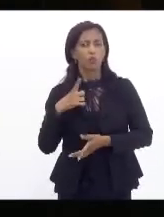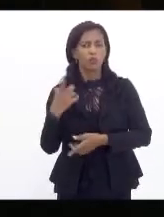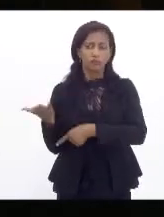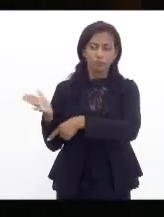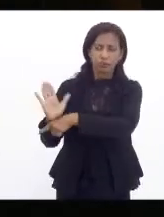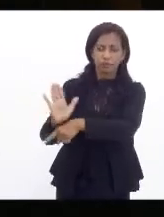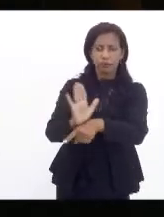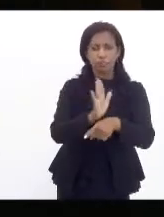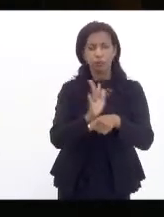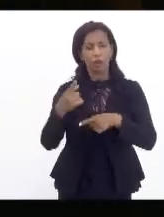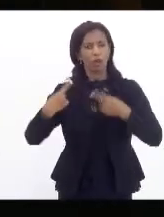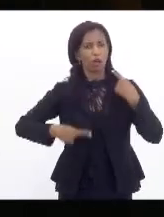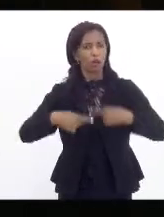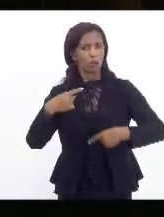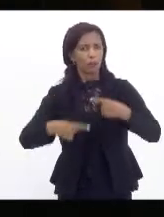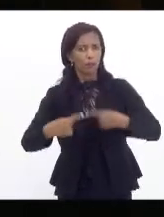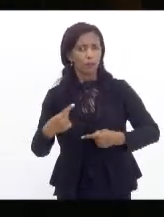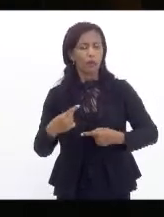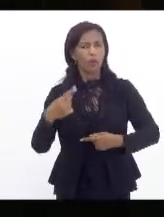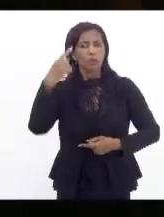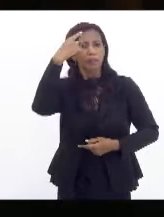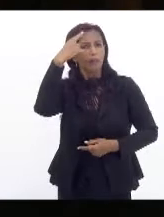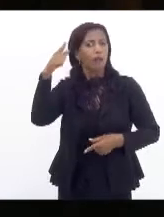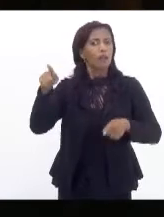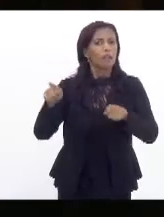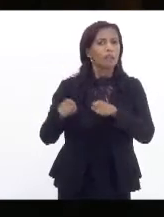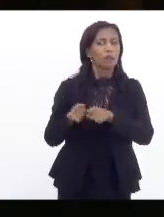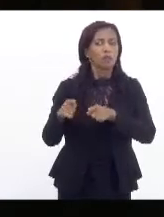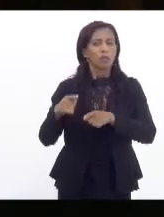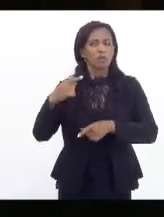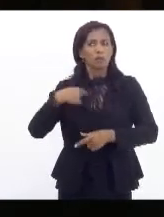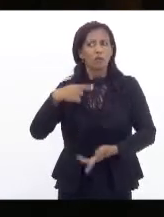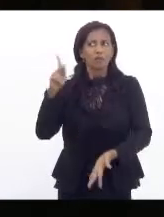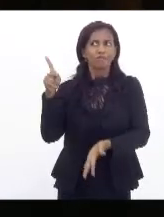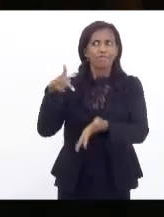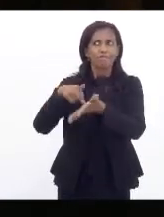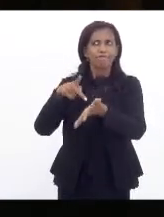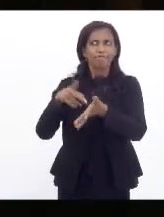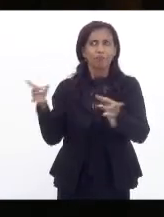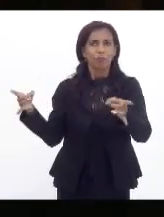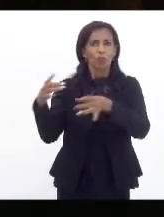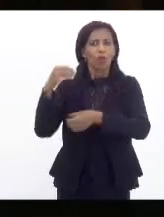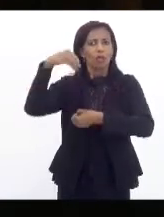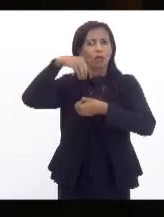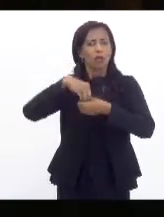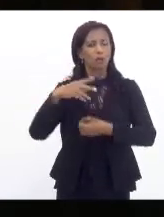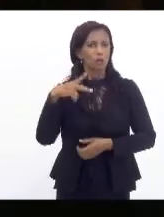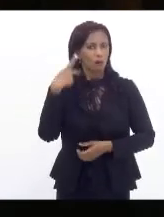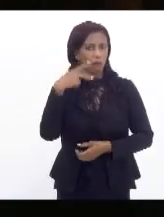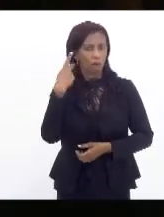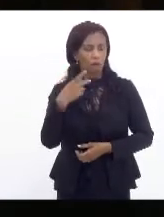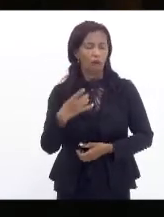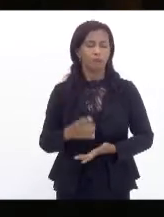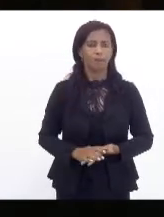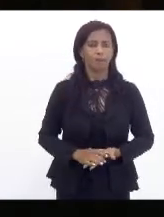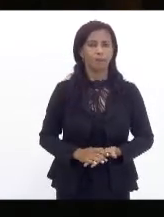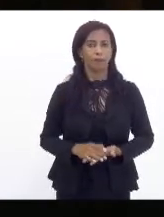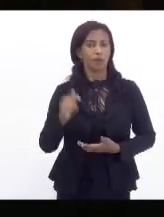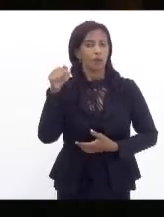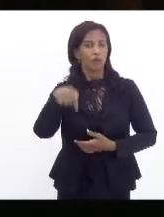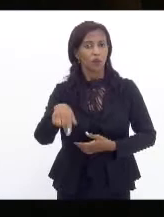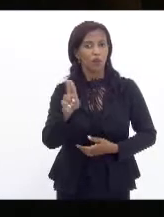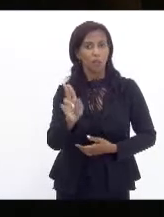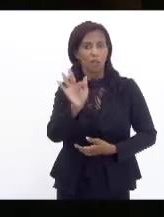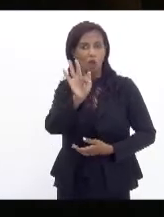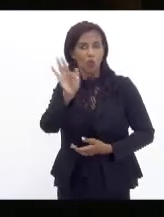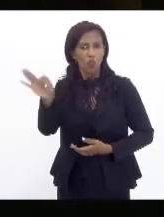intervenções sobre política e de pensarmos sobre a nossa realidade concreta dentro do parlamento, deputado Valdec. Foi ali na UF